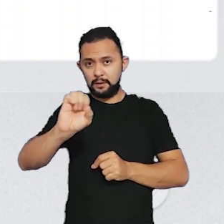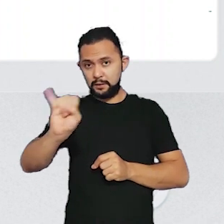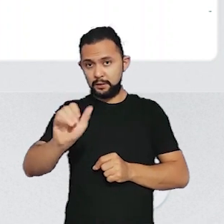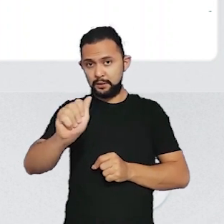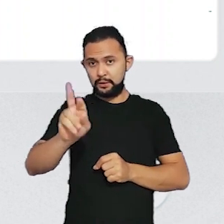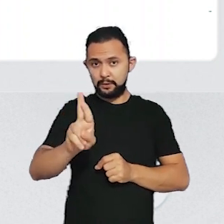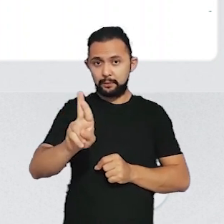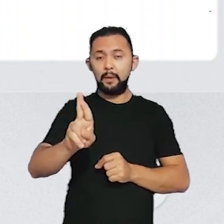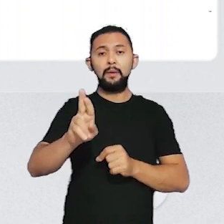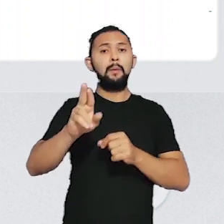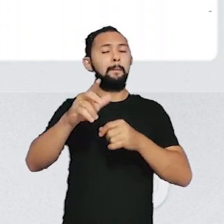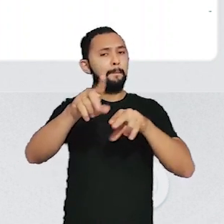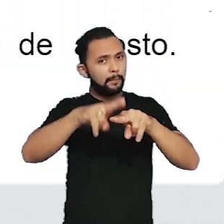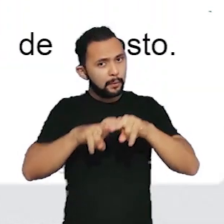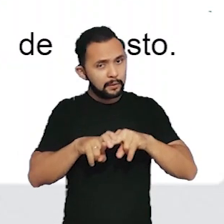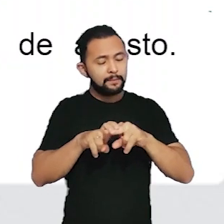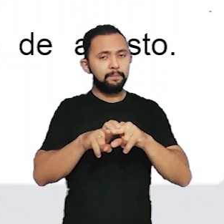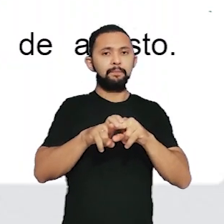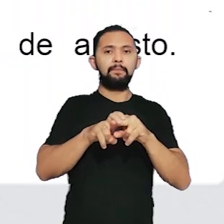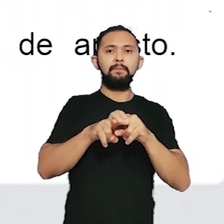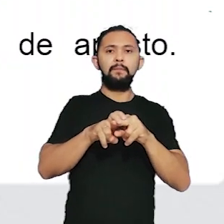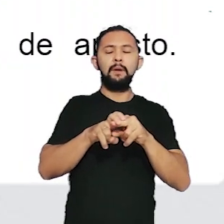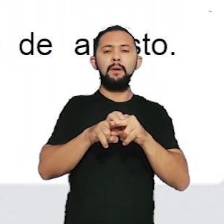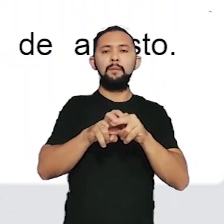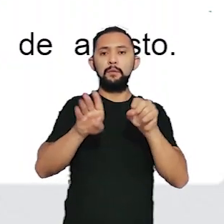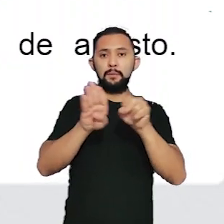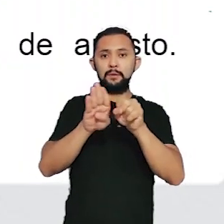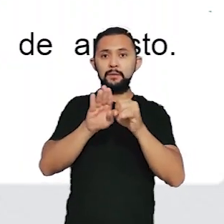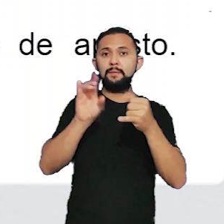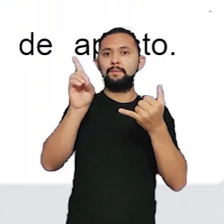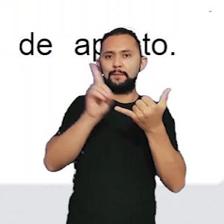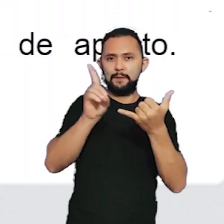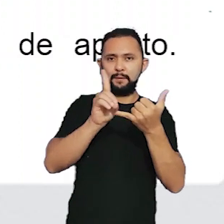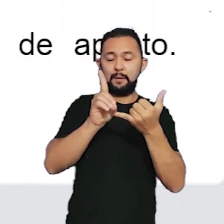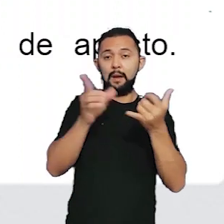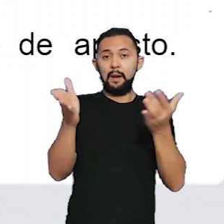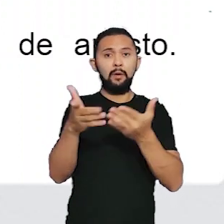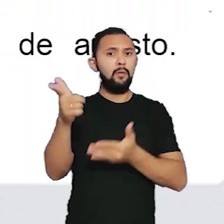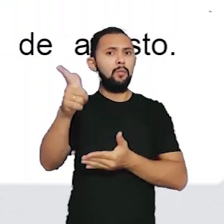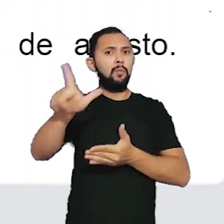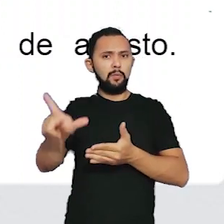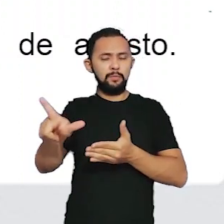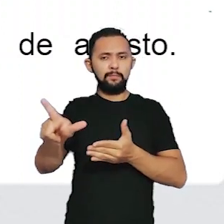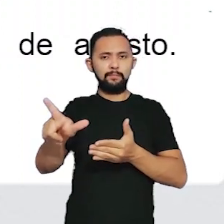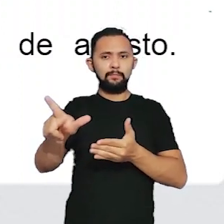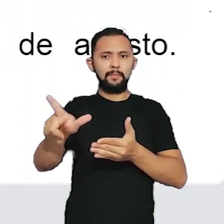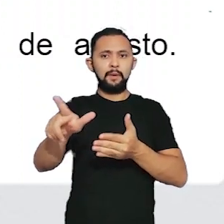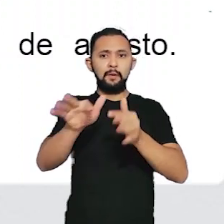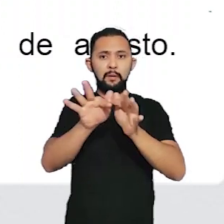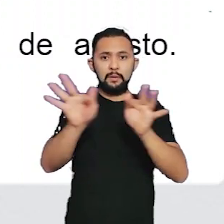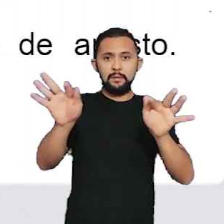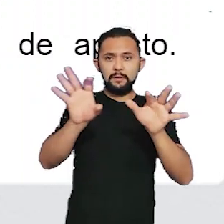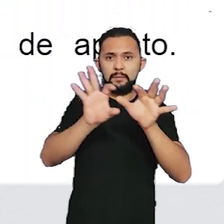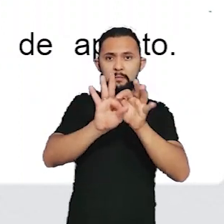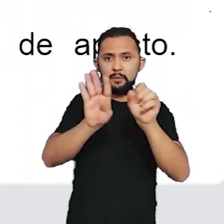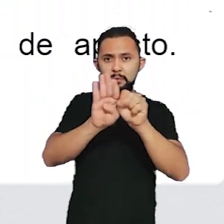ser chamada de objetiva direta. Oração subordinada, substantiva agora, objetiva indireta. O que